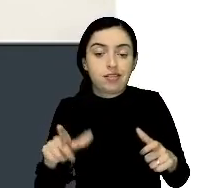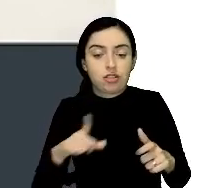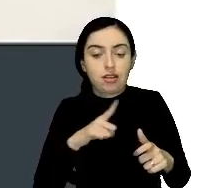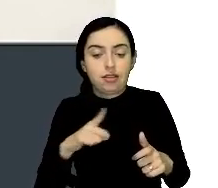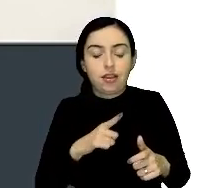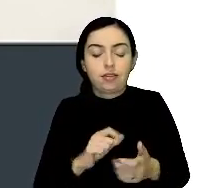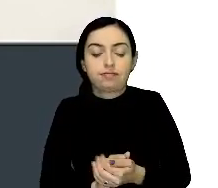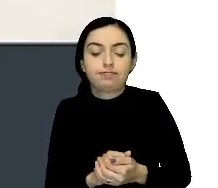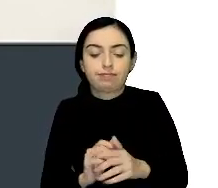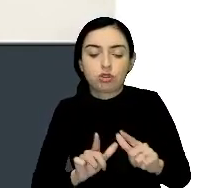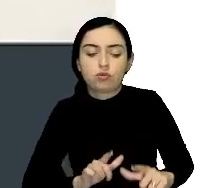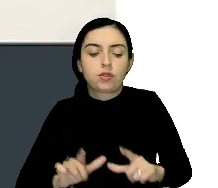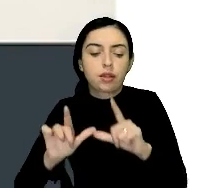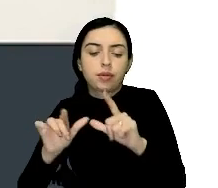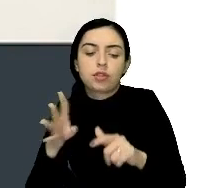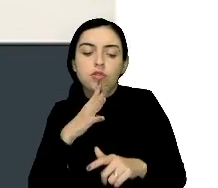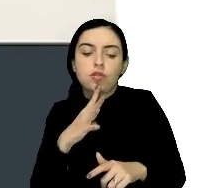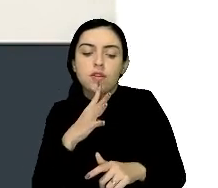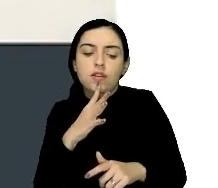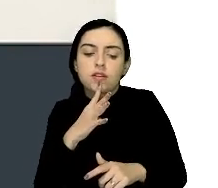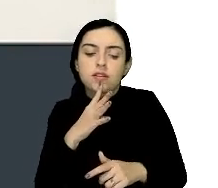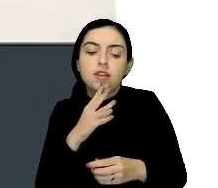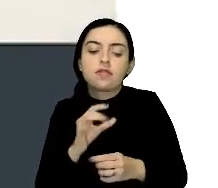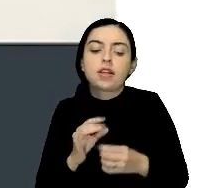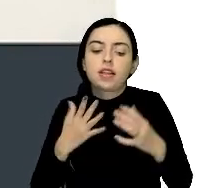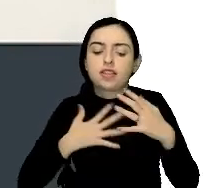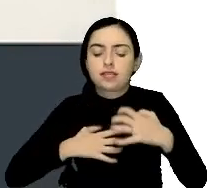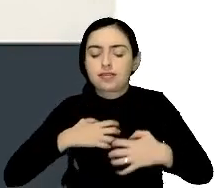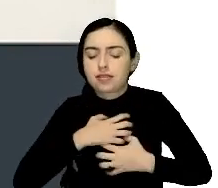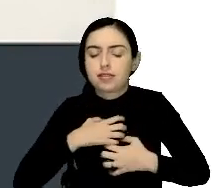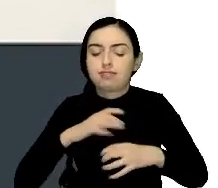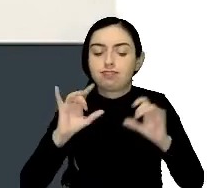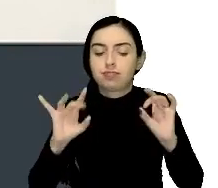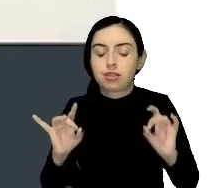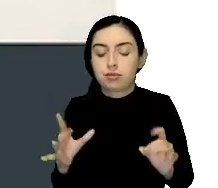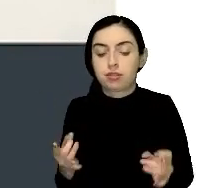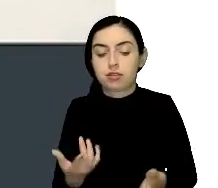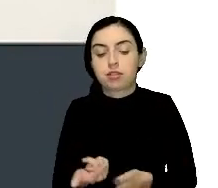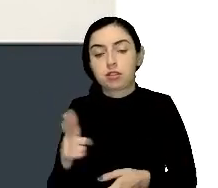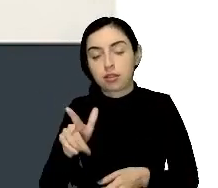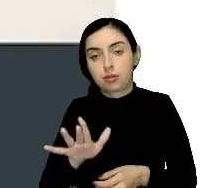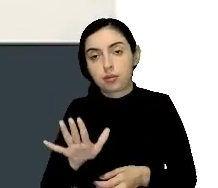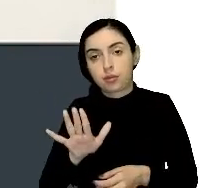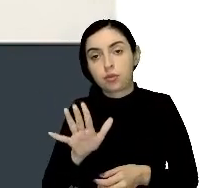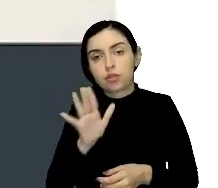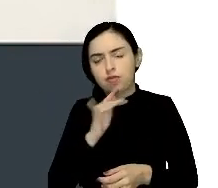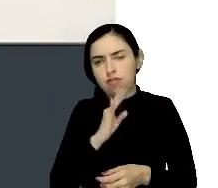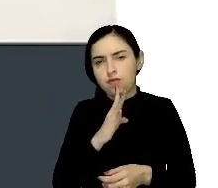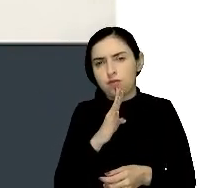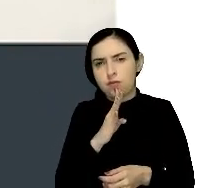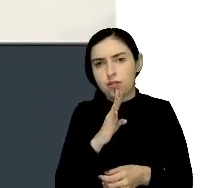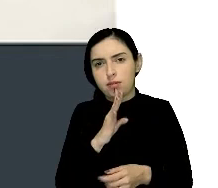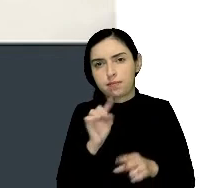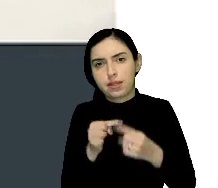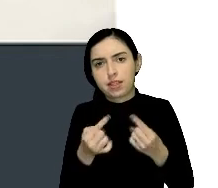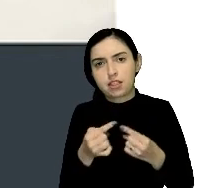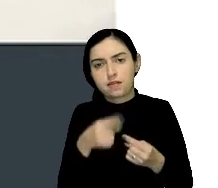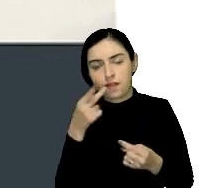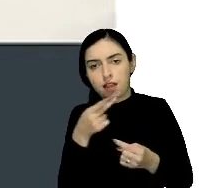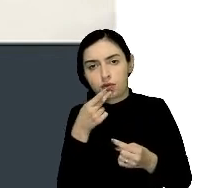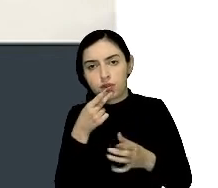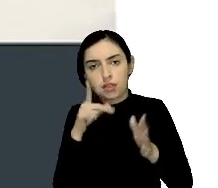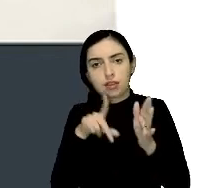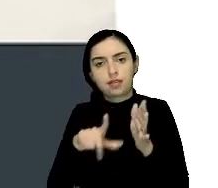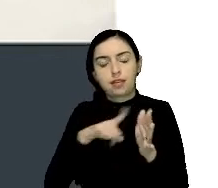vou pular o de conhecimento, vou falar de sensibilização. Primeiro, já eu falo de conhecimento, mas a gente tem uma pesquisa